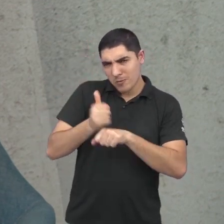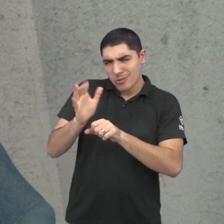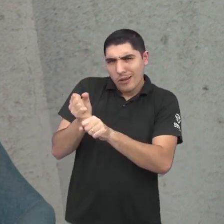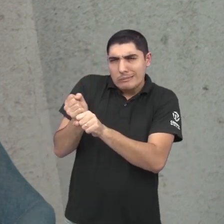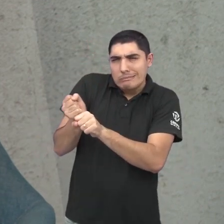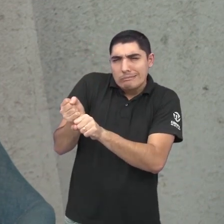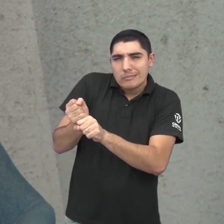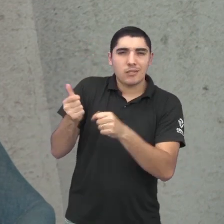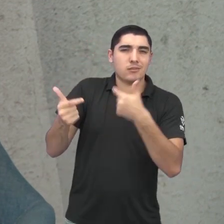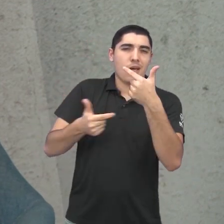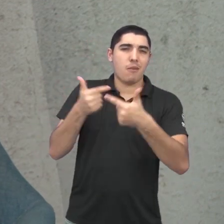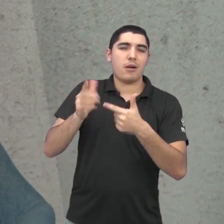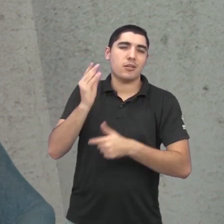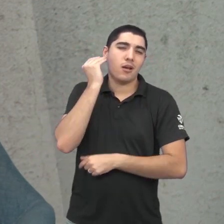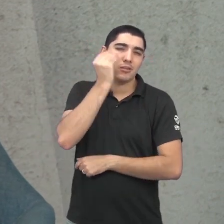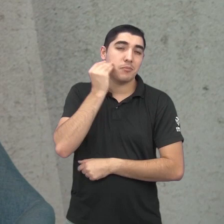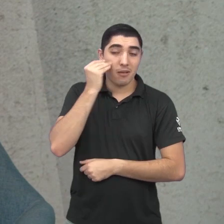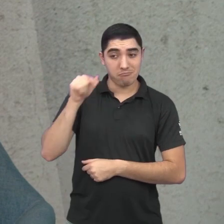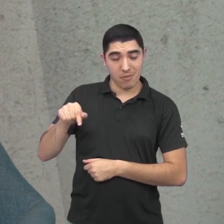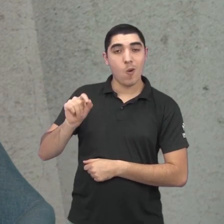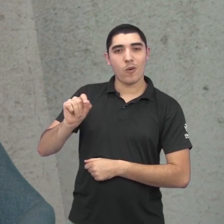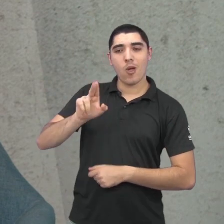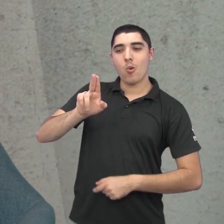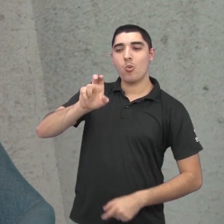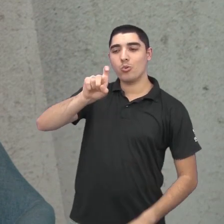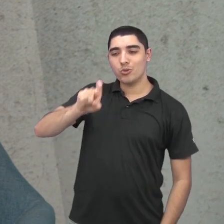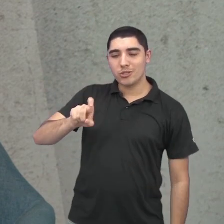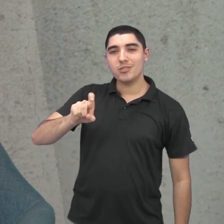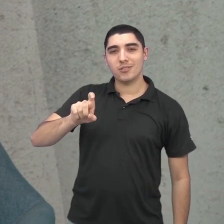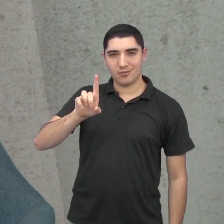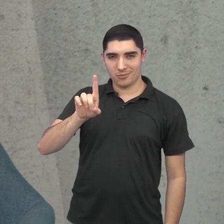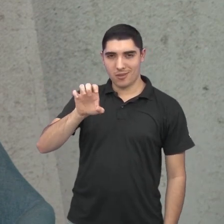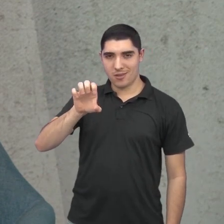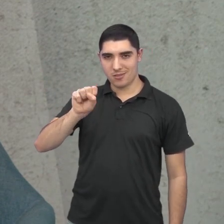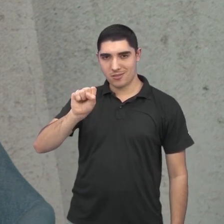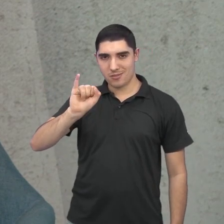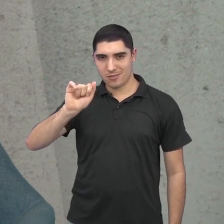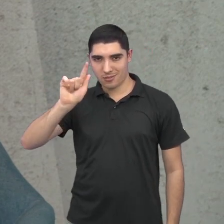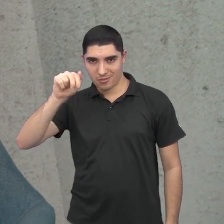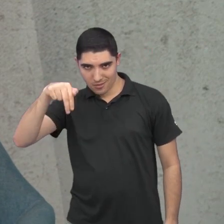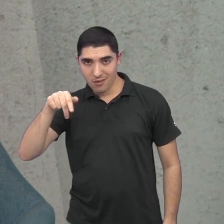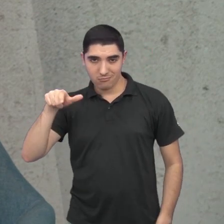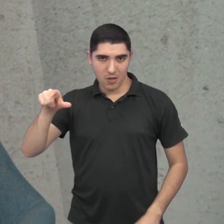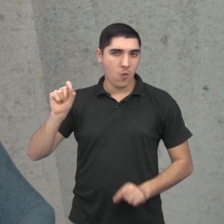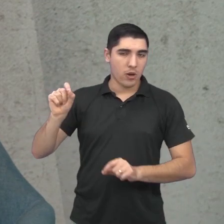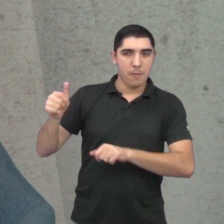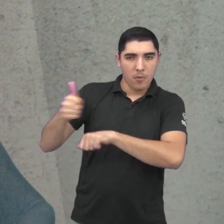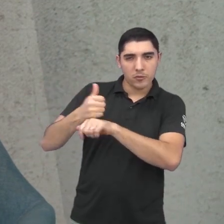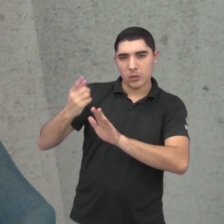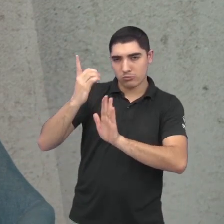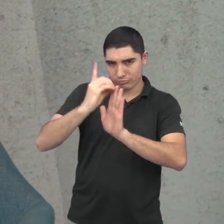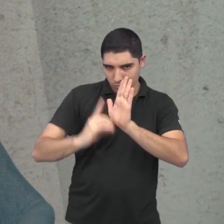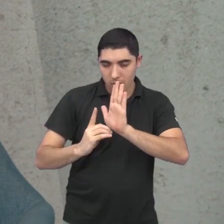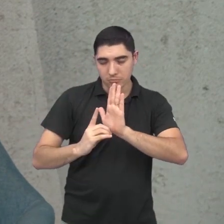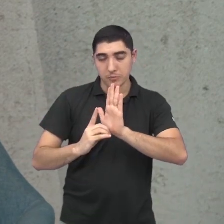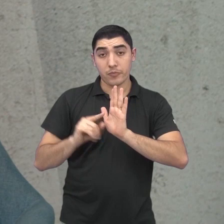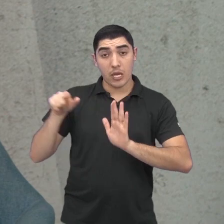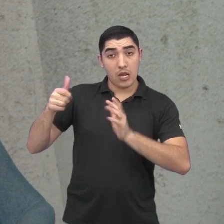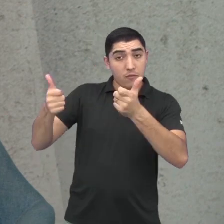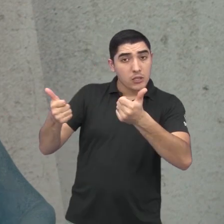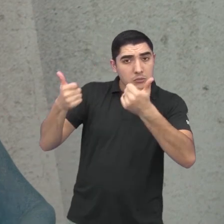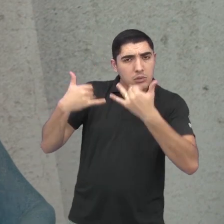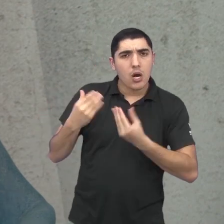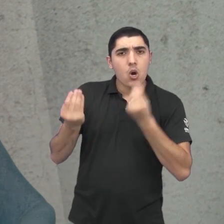trabalhando nessa área de UX, né, a experiência de usuário. Ele vai contar para a gente como as transformações tecnológicas ajudaram a entender